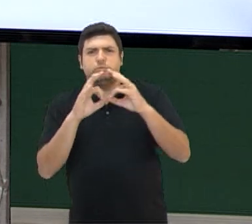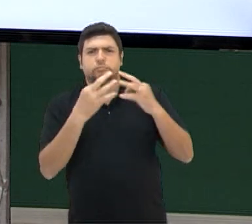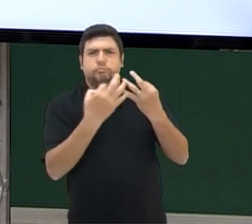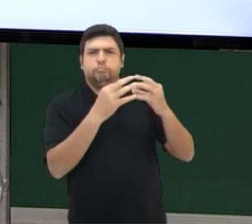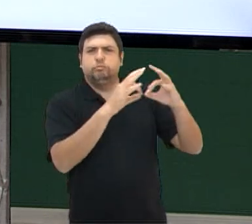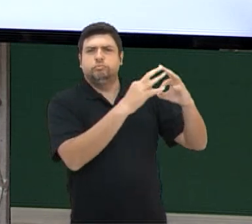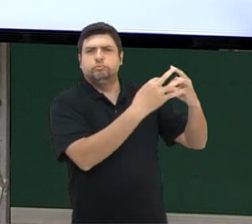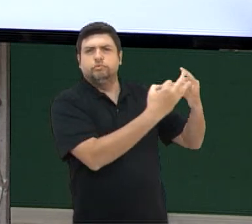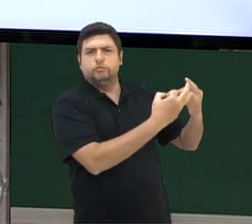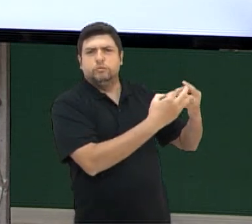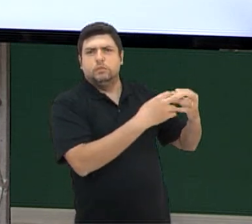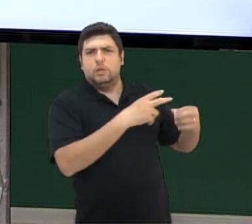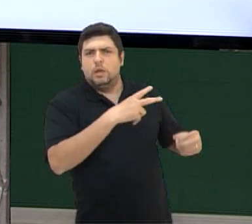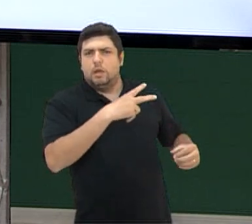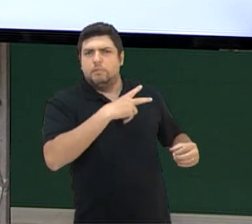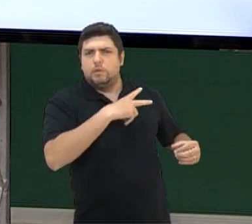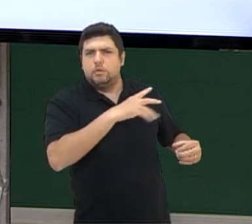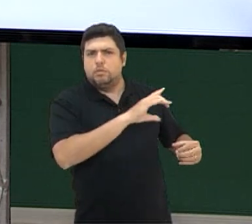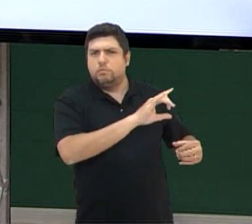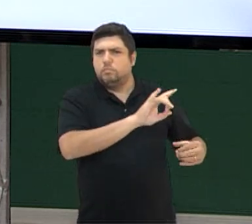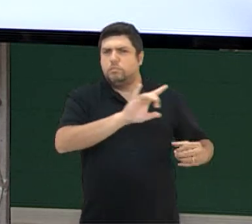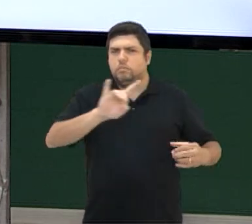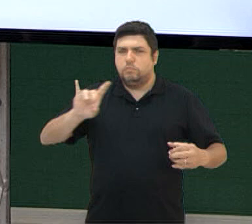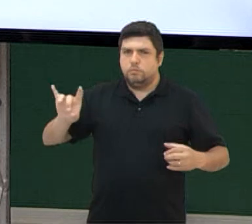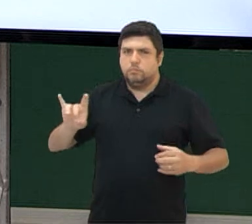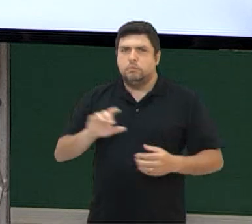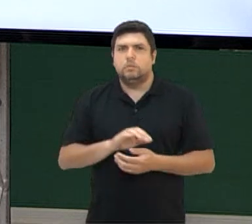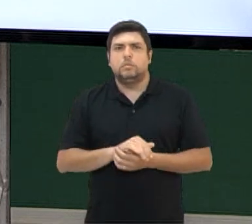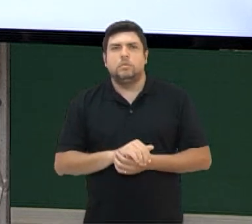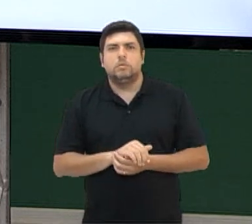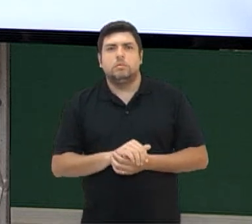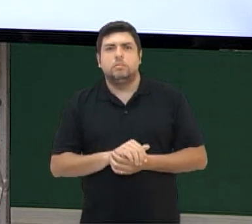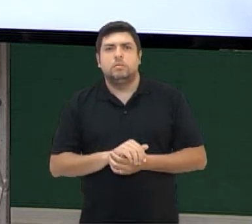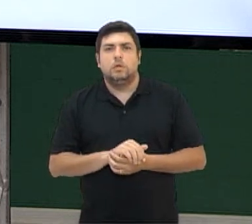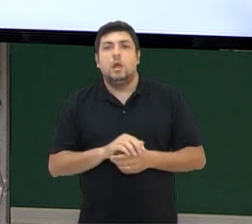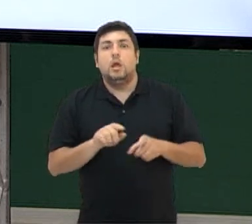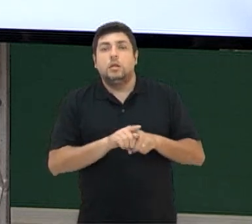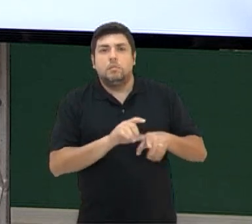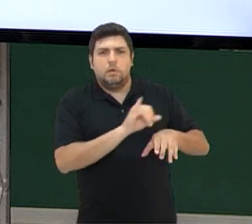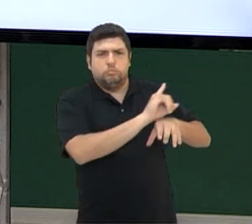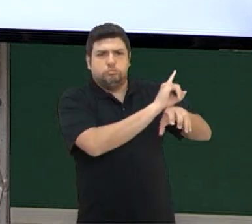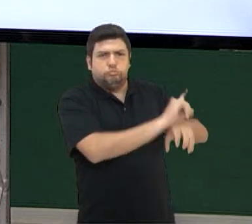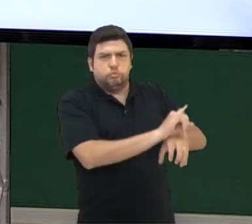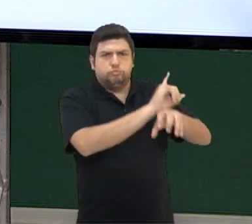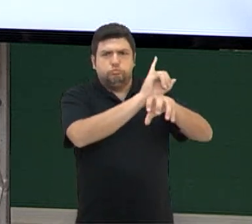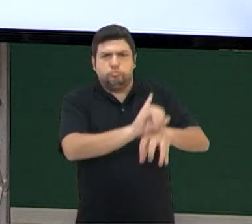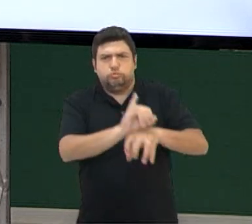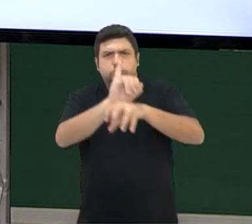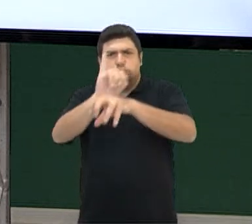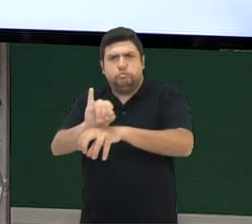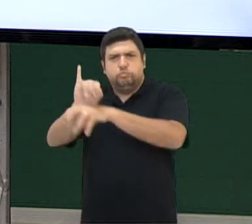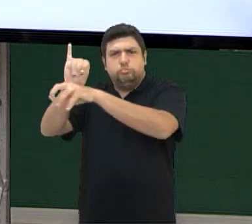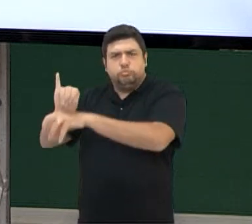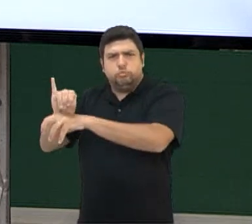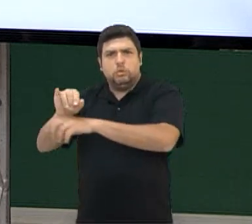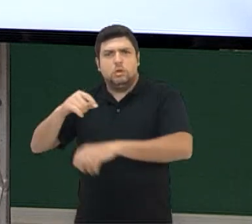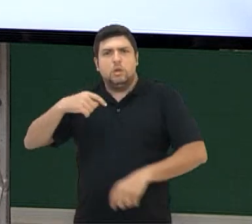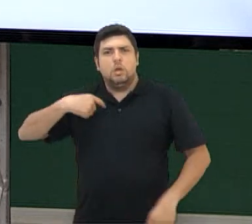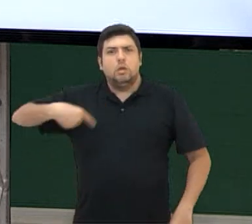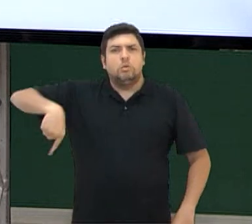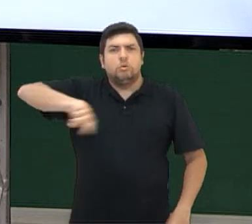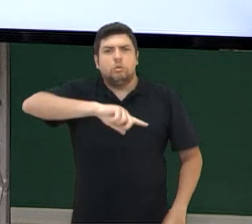de suas normas e condutas. As outras, todas as instituições sociais que passamos pela nossa vida, elas